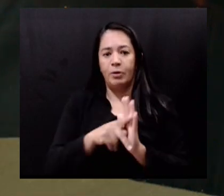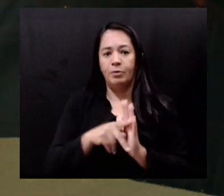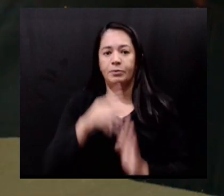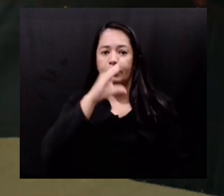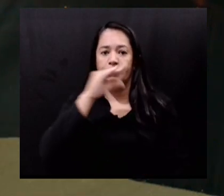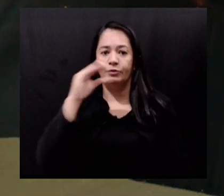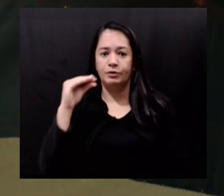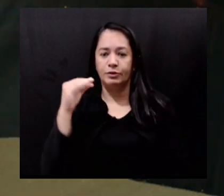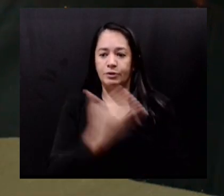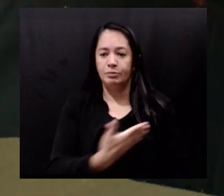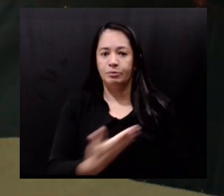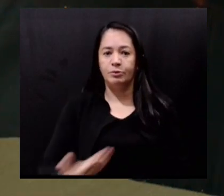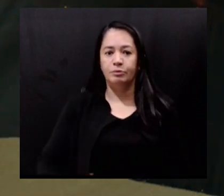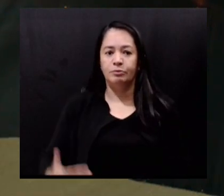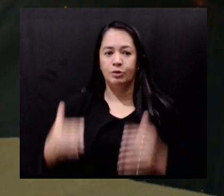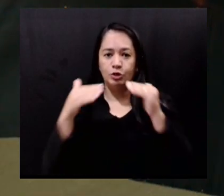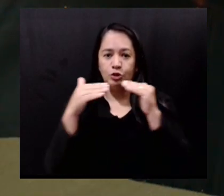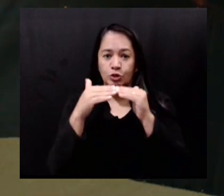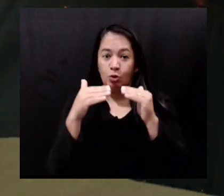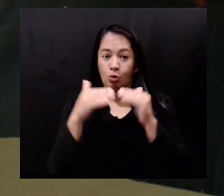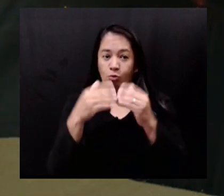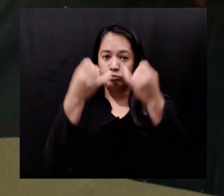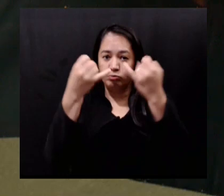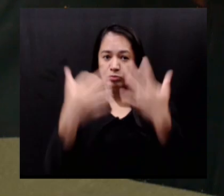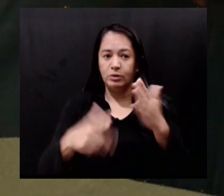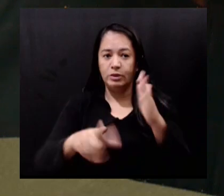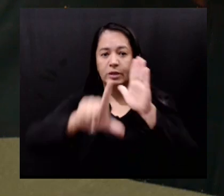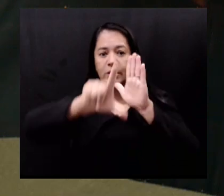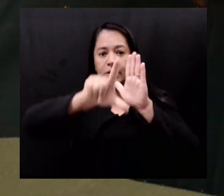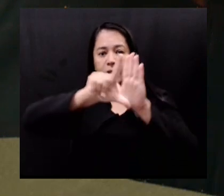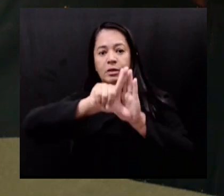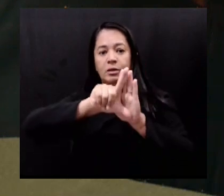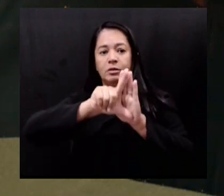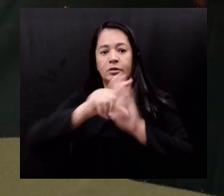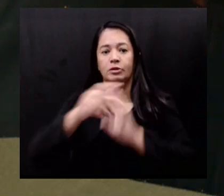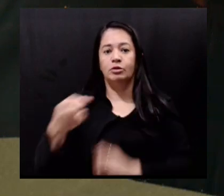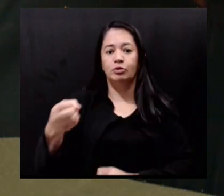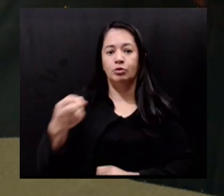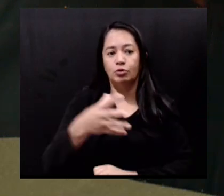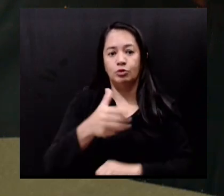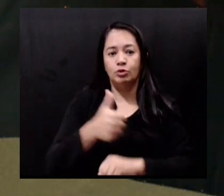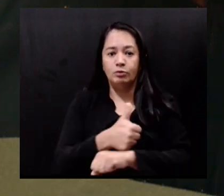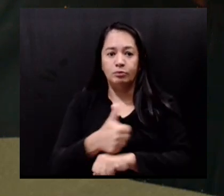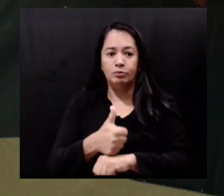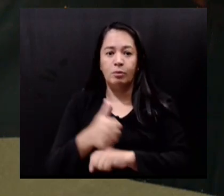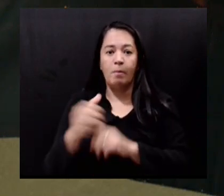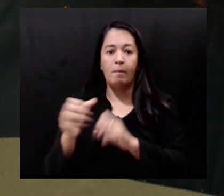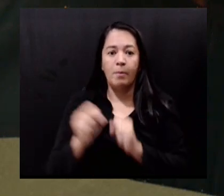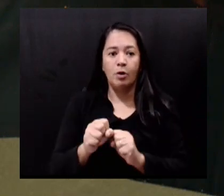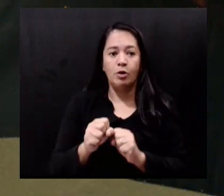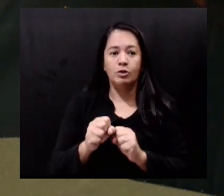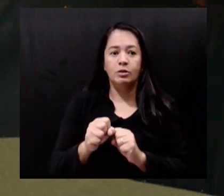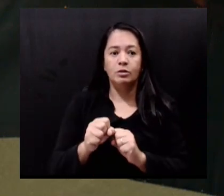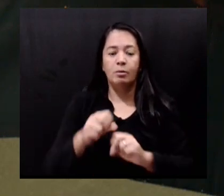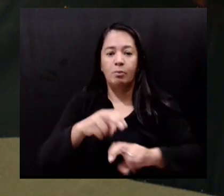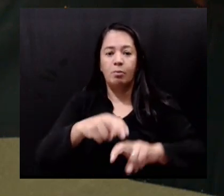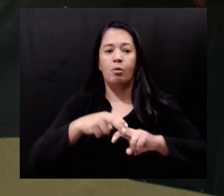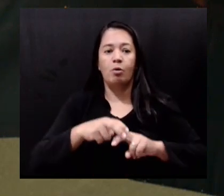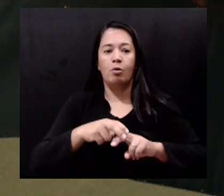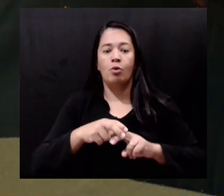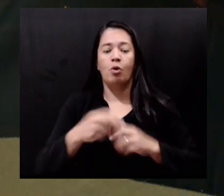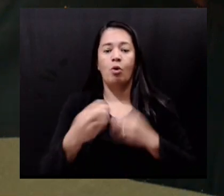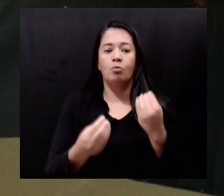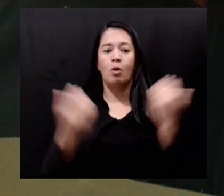Conforme determina a legislação, os novos postos só poderão ser preenchidos por meio de concurso público de provas ou